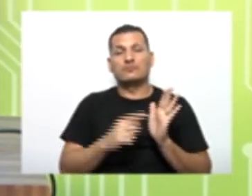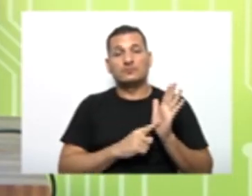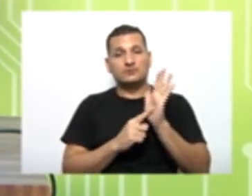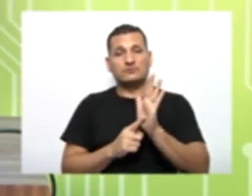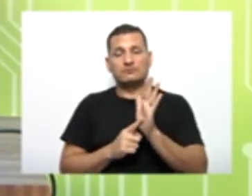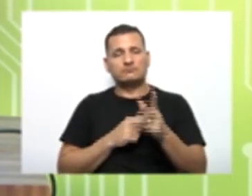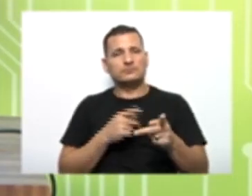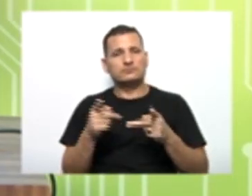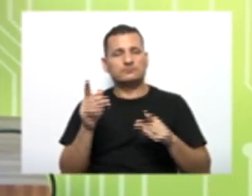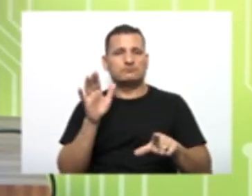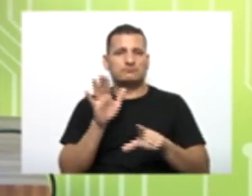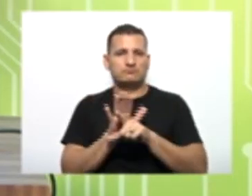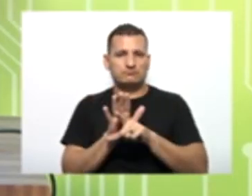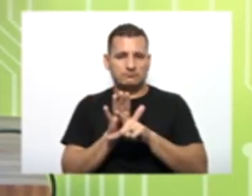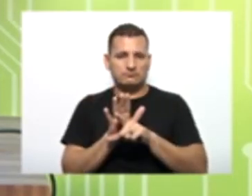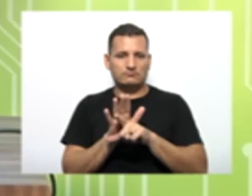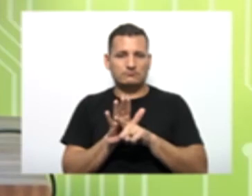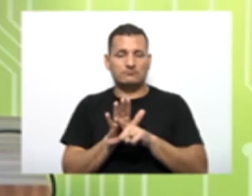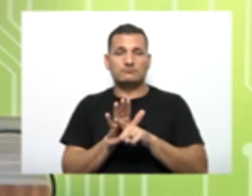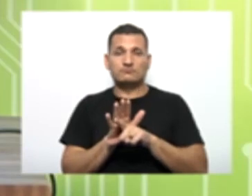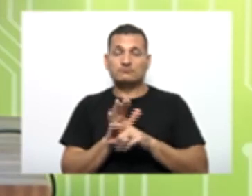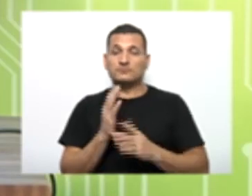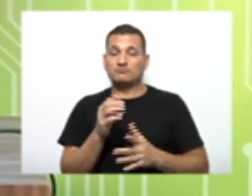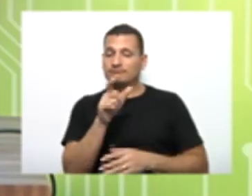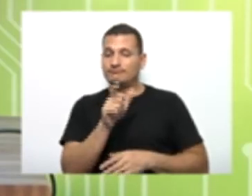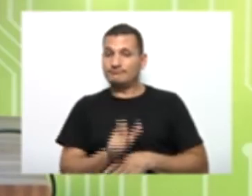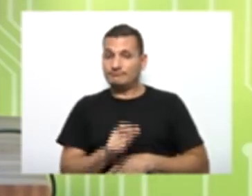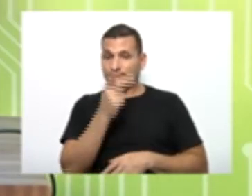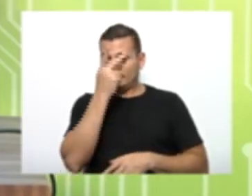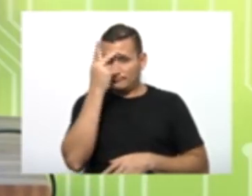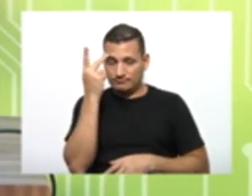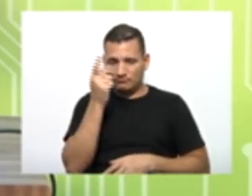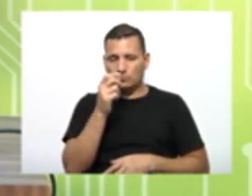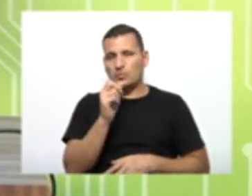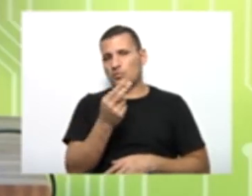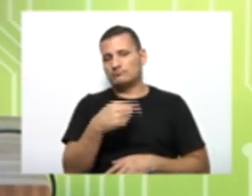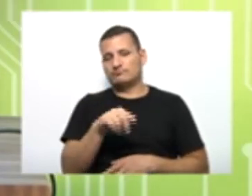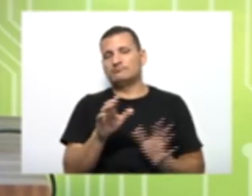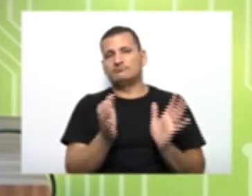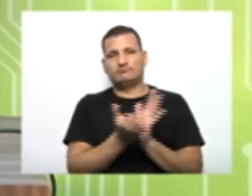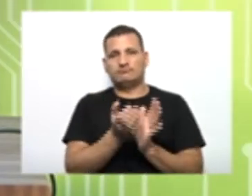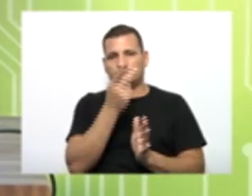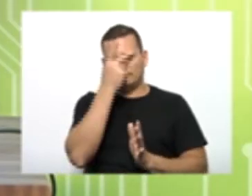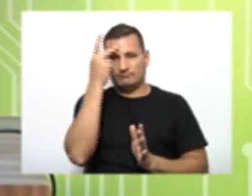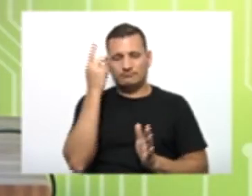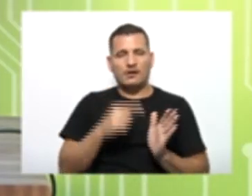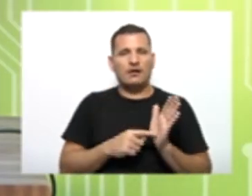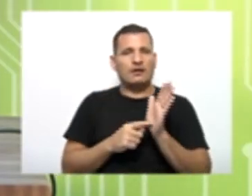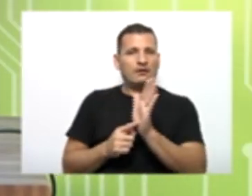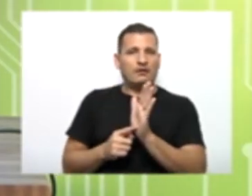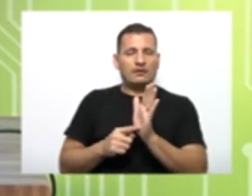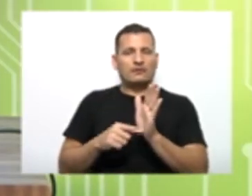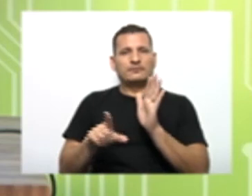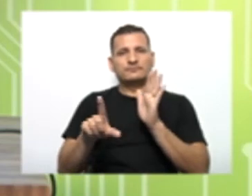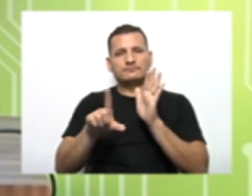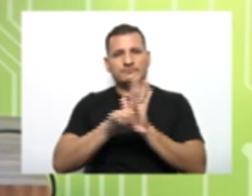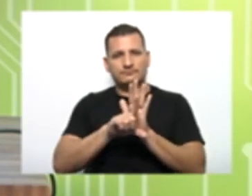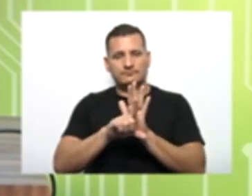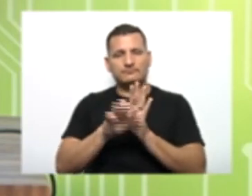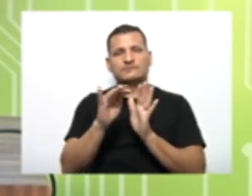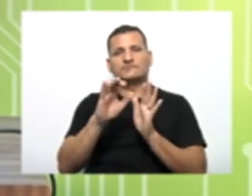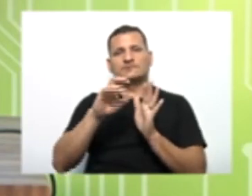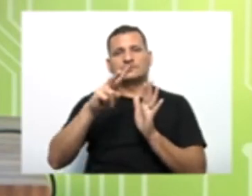lei vai ser apresentado à Câmara de Vereadores. Um vereador precisa abraçar esse projeto, levá-lo à